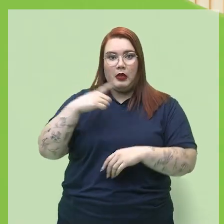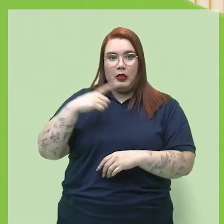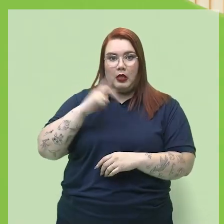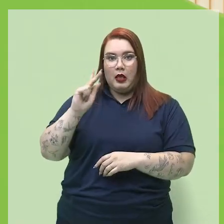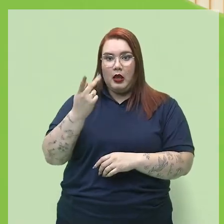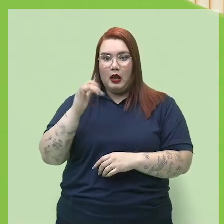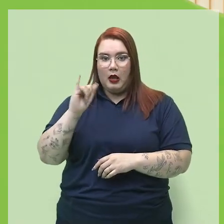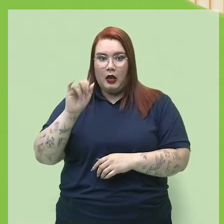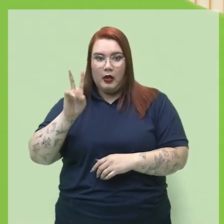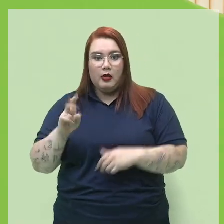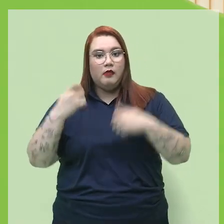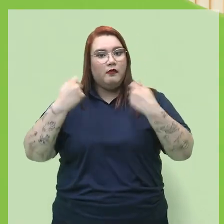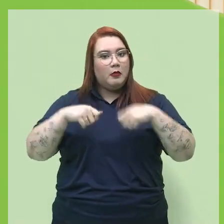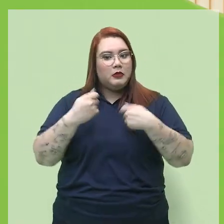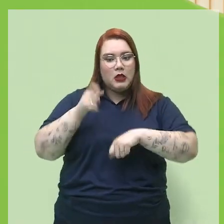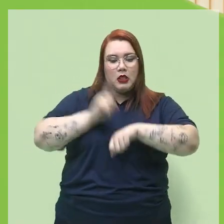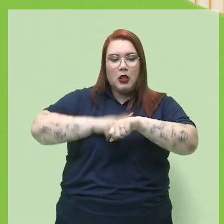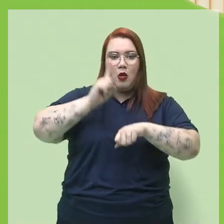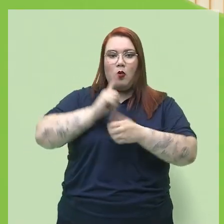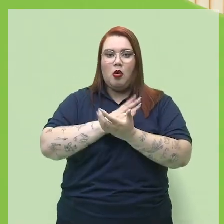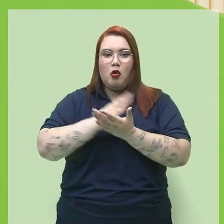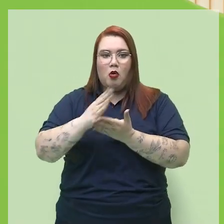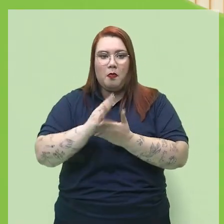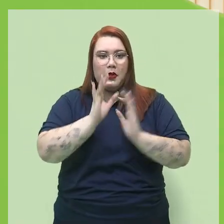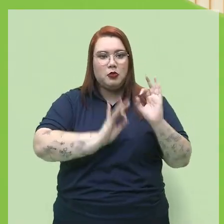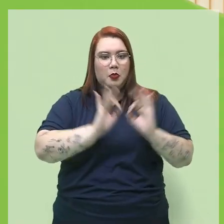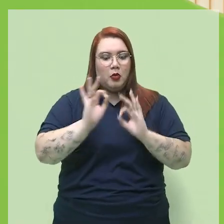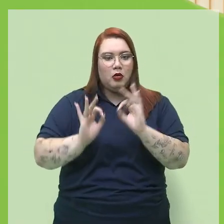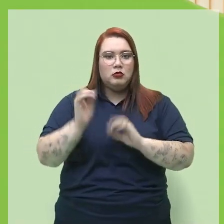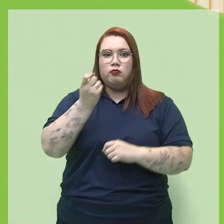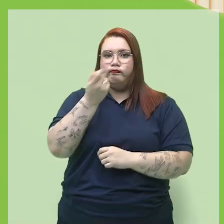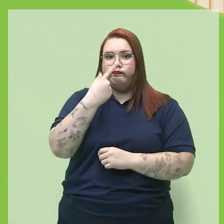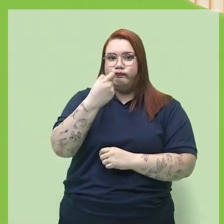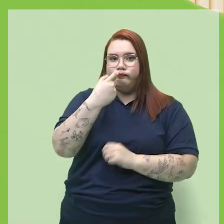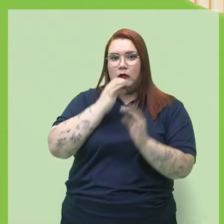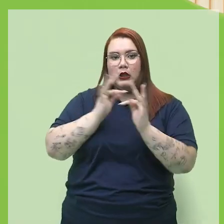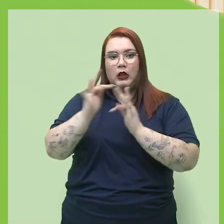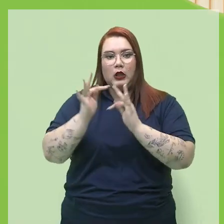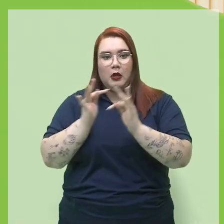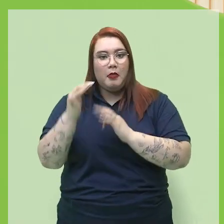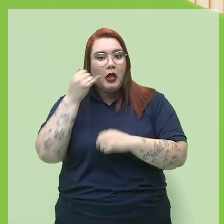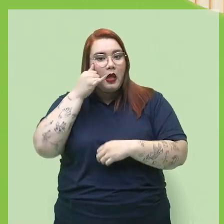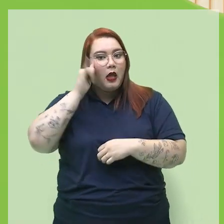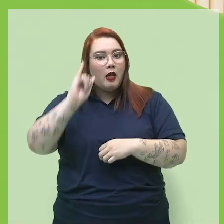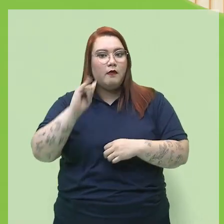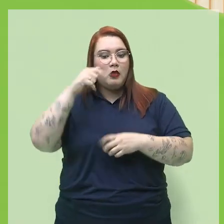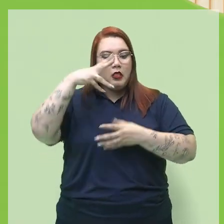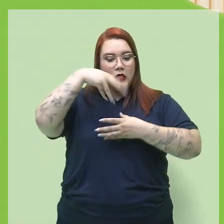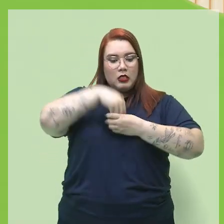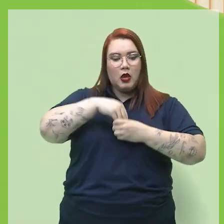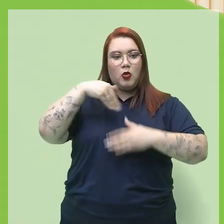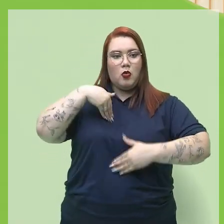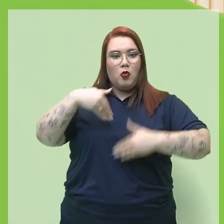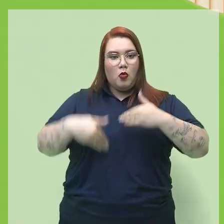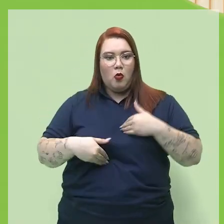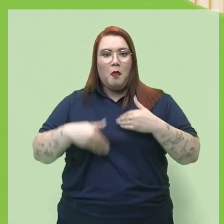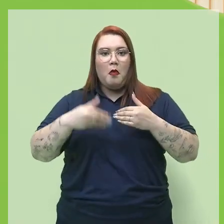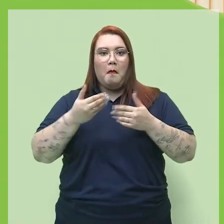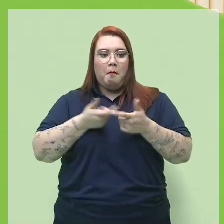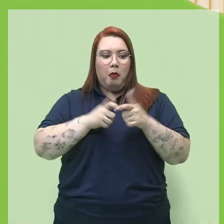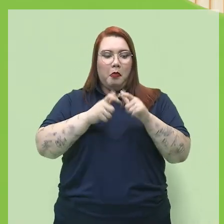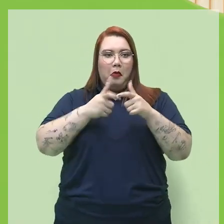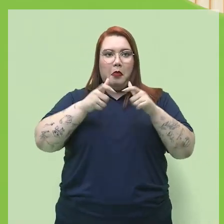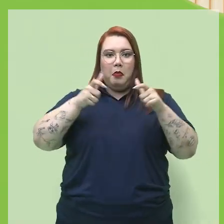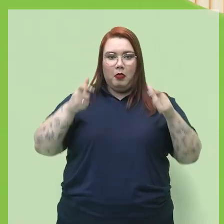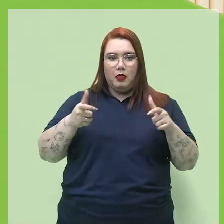tratamento adequado imediatamente, a fim de impedir que os vírus se repliquem dentro dessas células, dentro desses linfócitos,